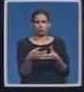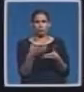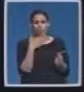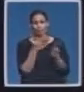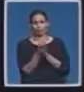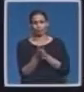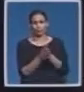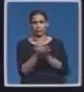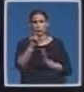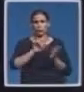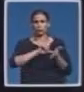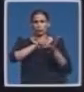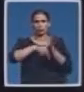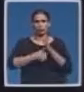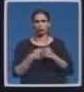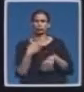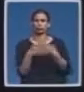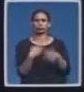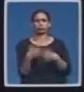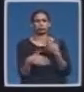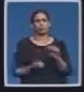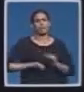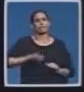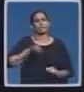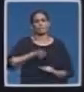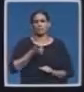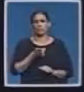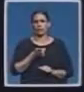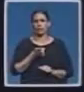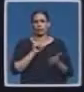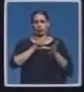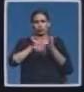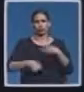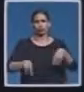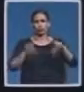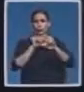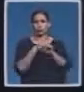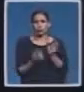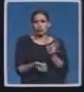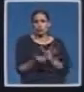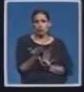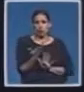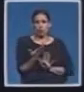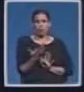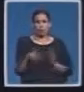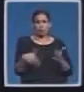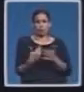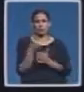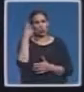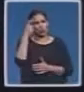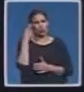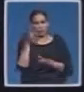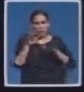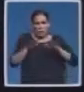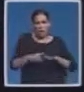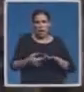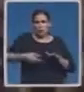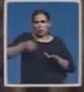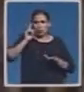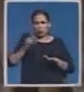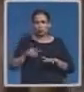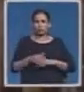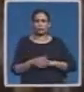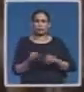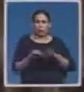projetos que estão bem e vamos melhorar e vamos fazer novos projetos para que o Nordeste não pare no tempo como teve parado durante estes